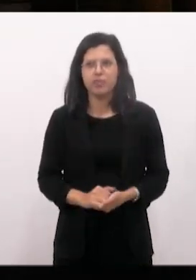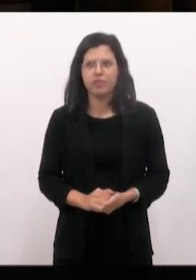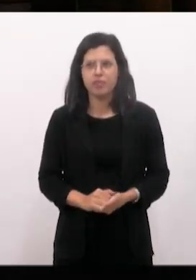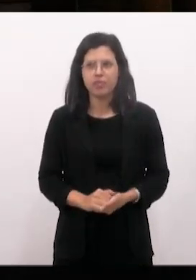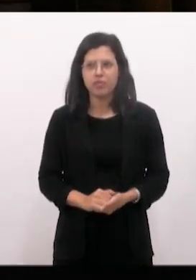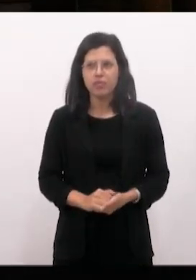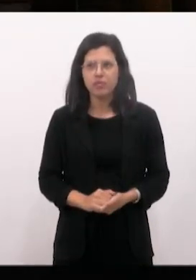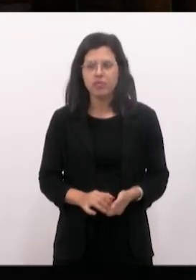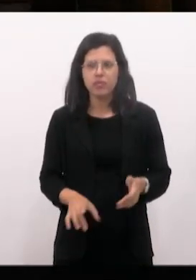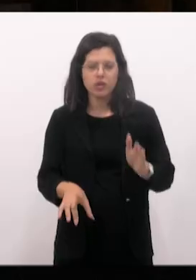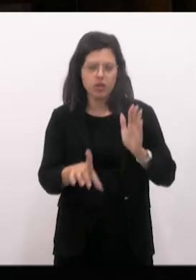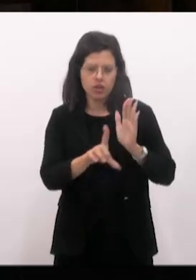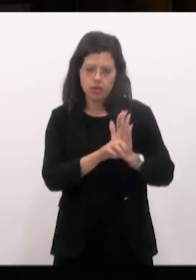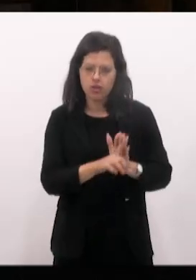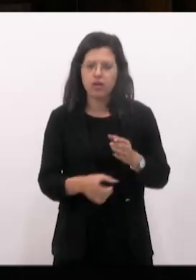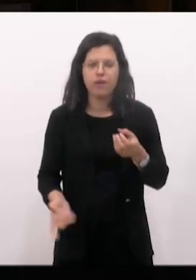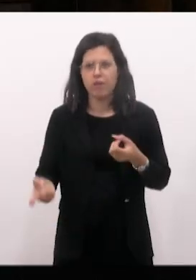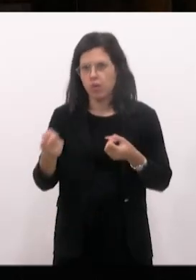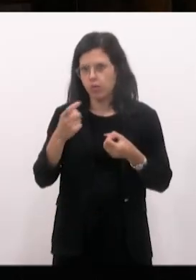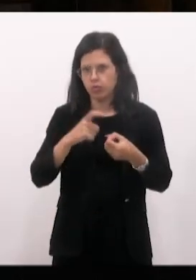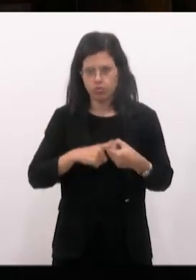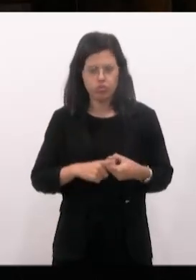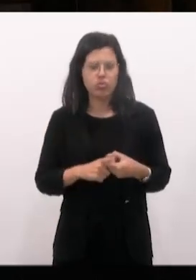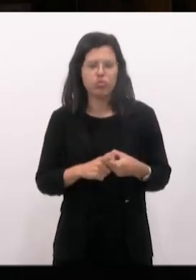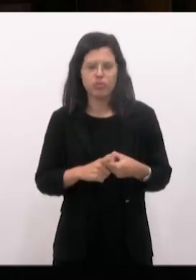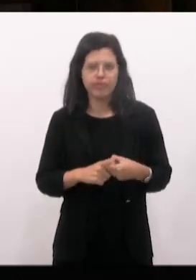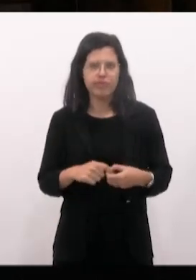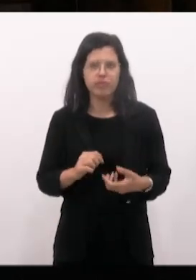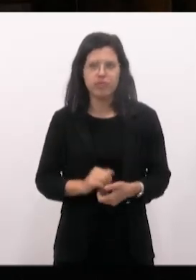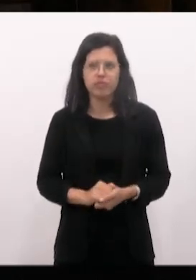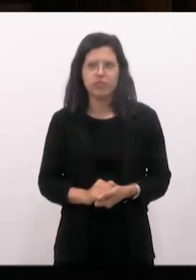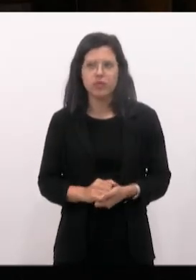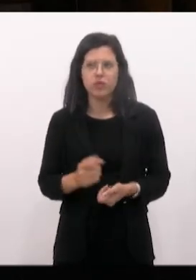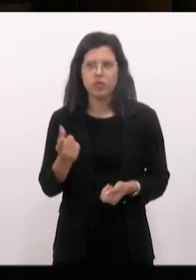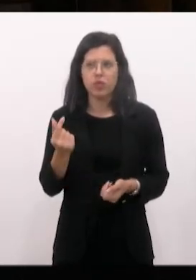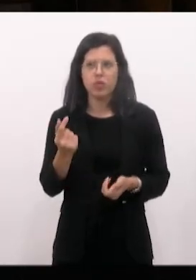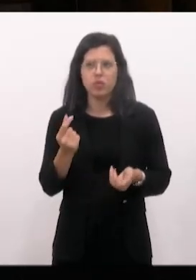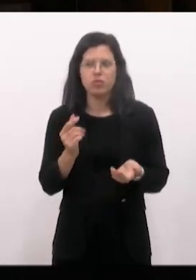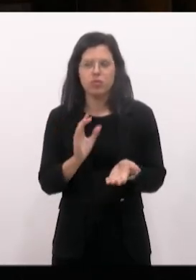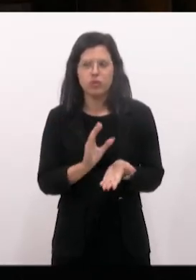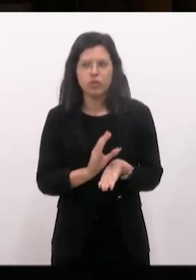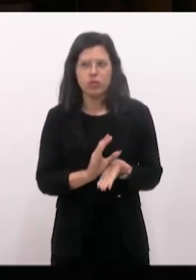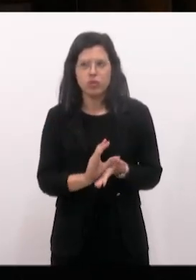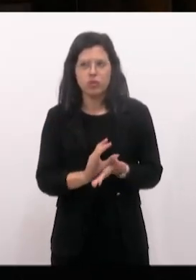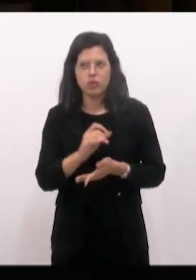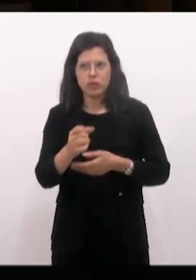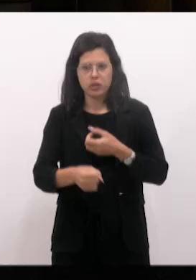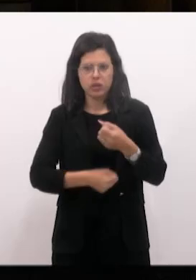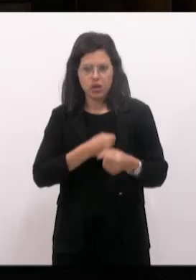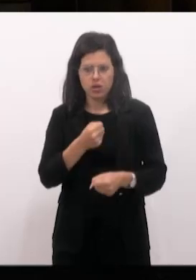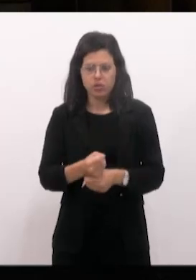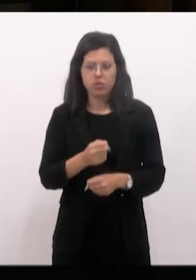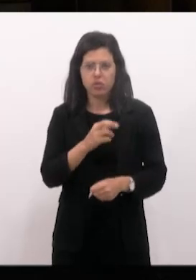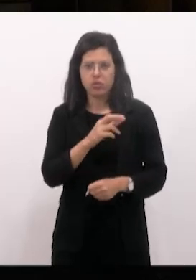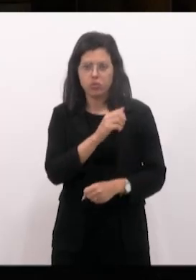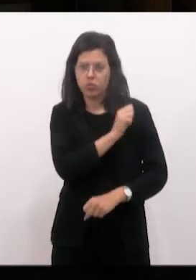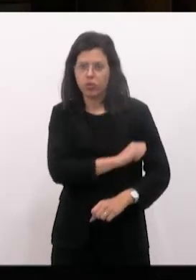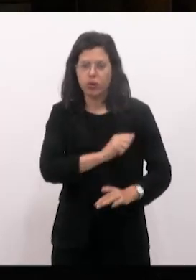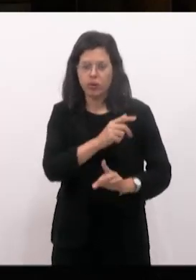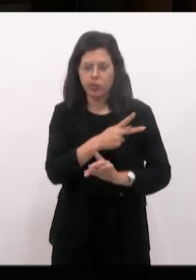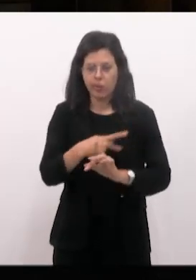Então, a lei voltou a valer e os recursos deste ano do Rio Previdência,